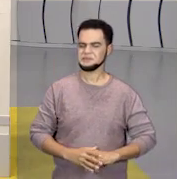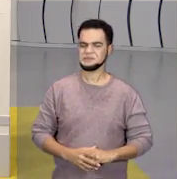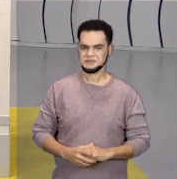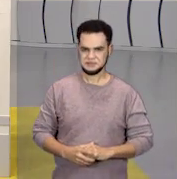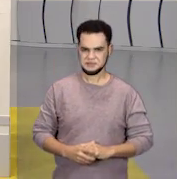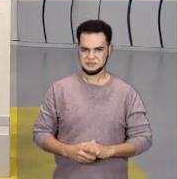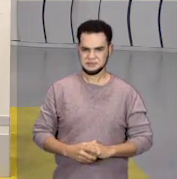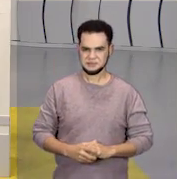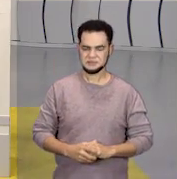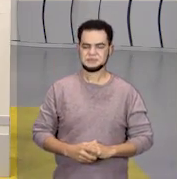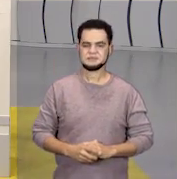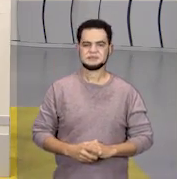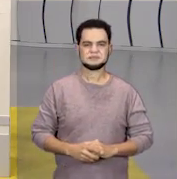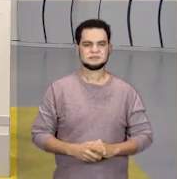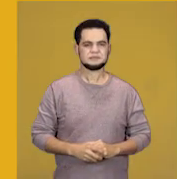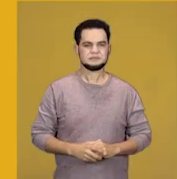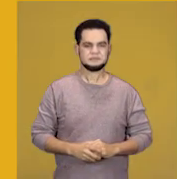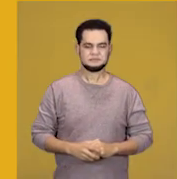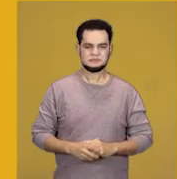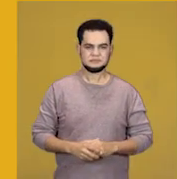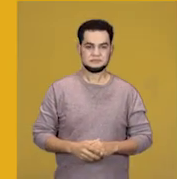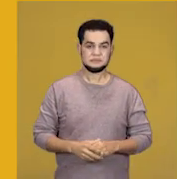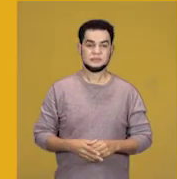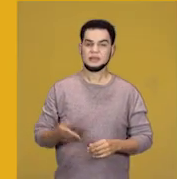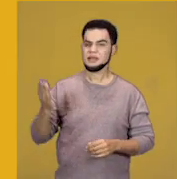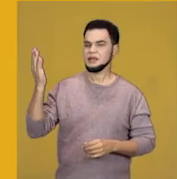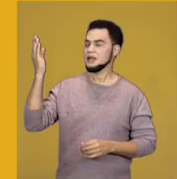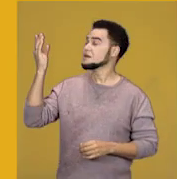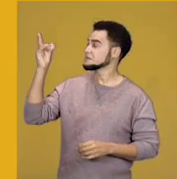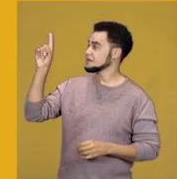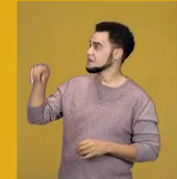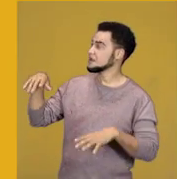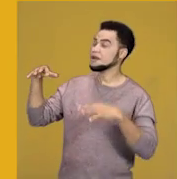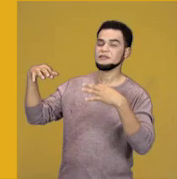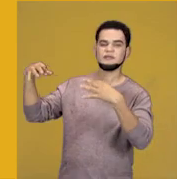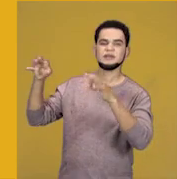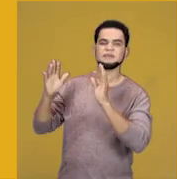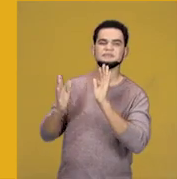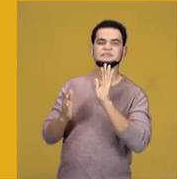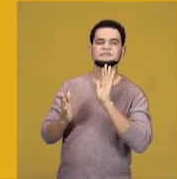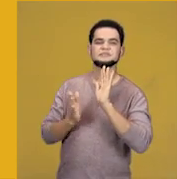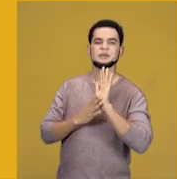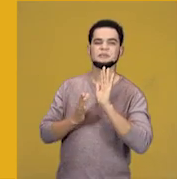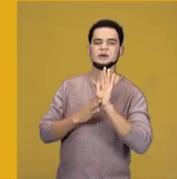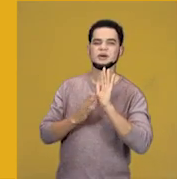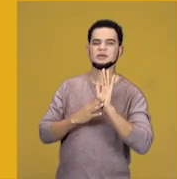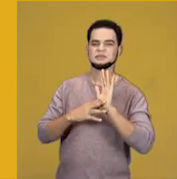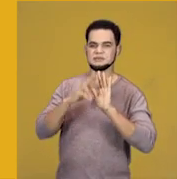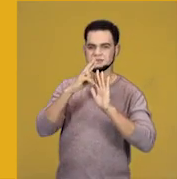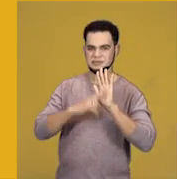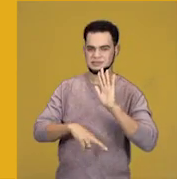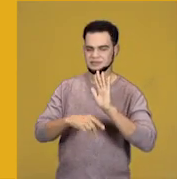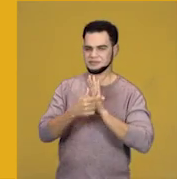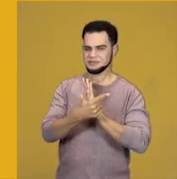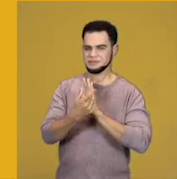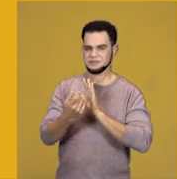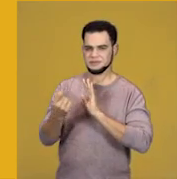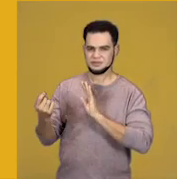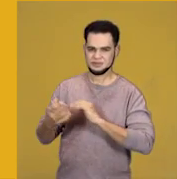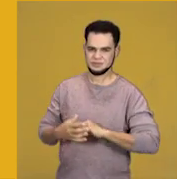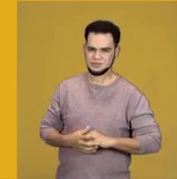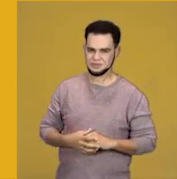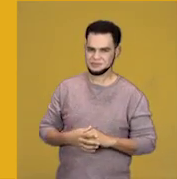essa aqui é a folha da proposta de redação de 2020.